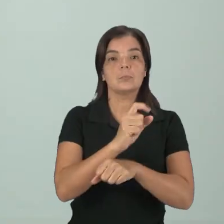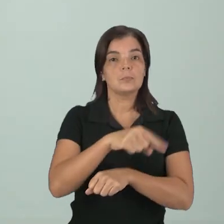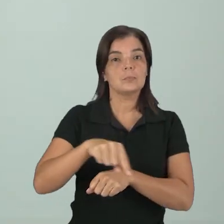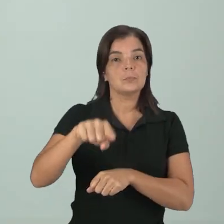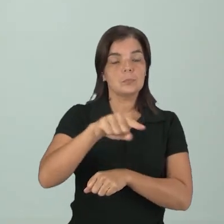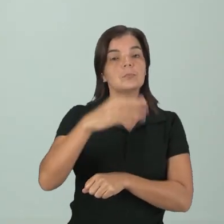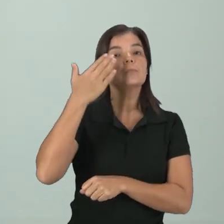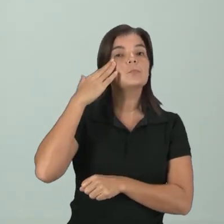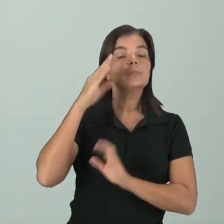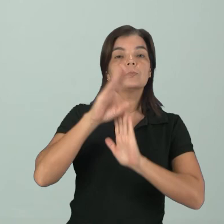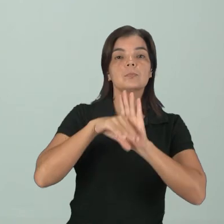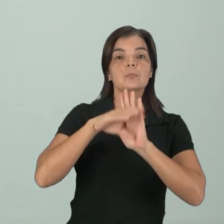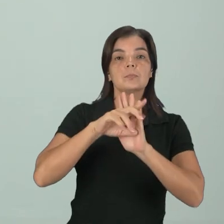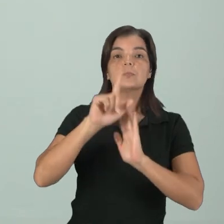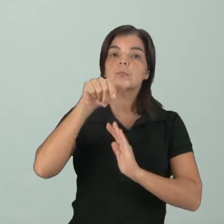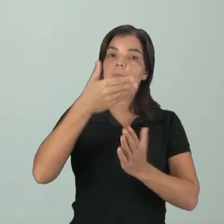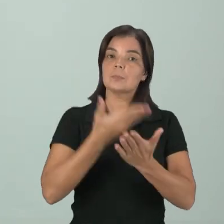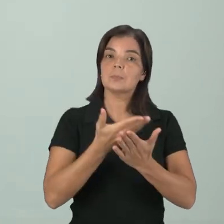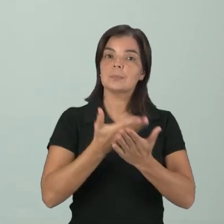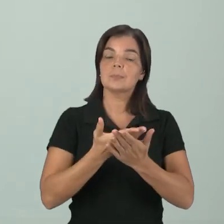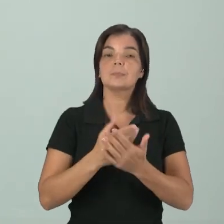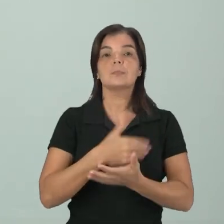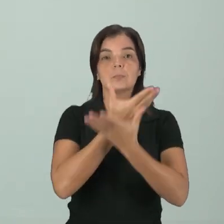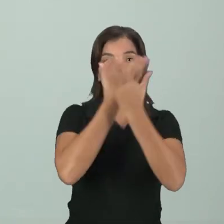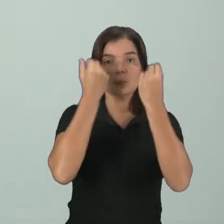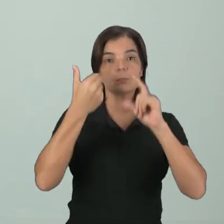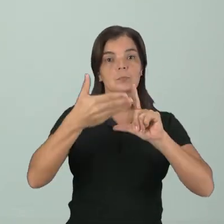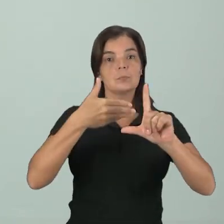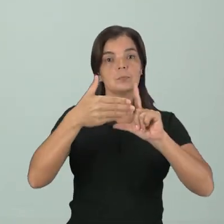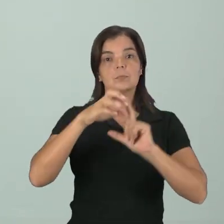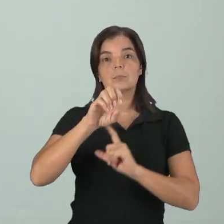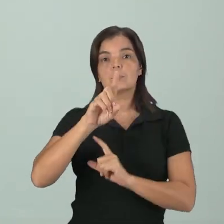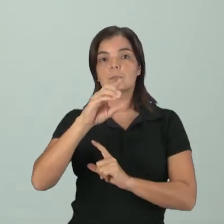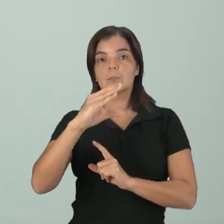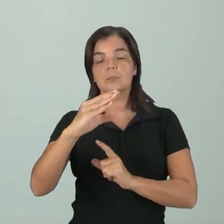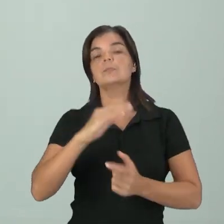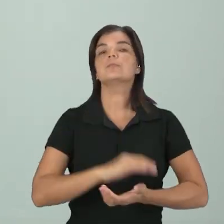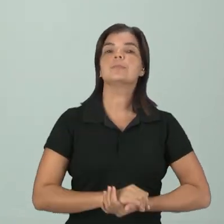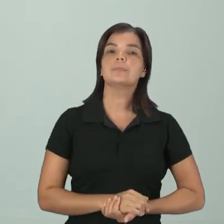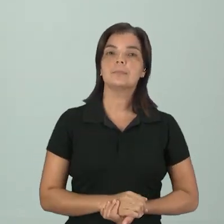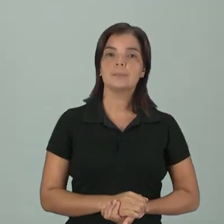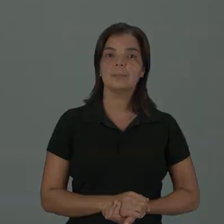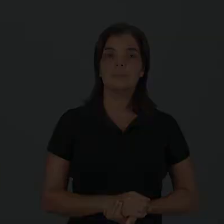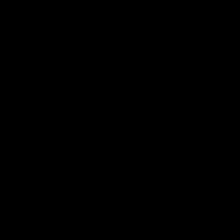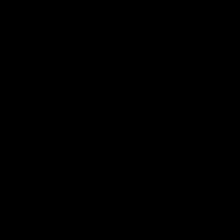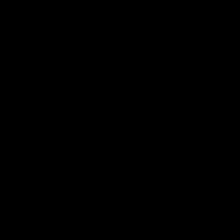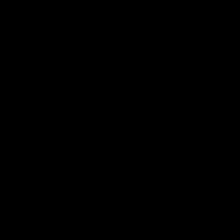tenha entendido o conteúdo e até a próxima. E não esqueça de entrar na plataforma Eduque.